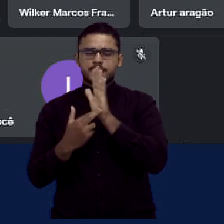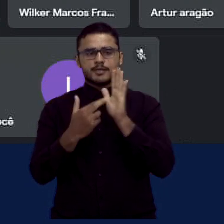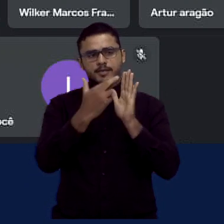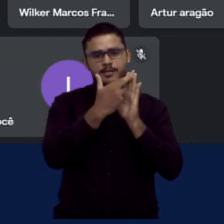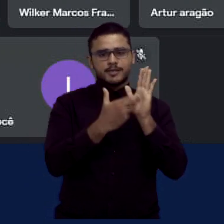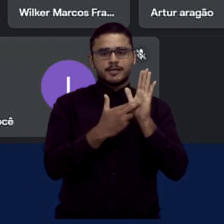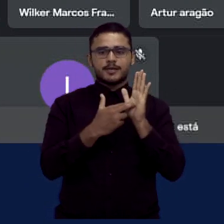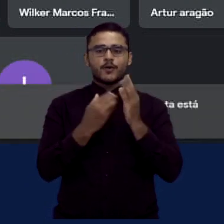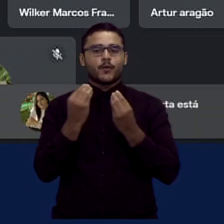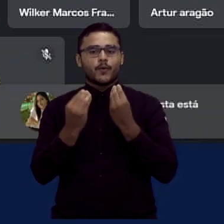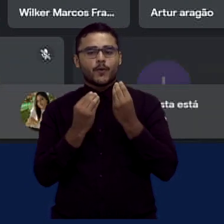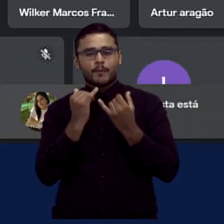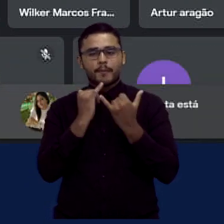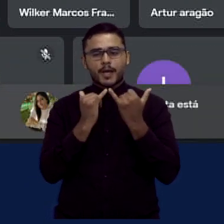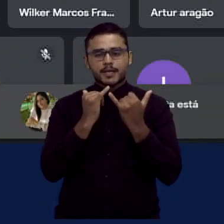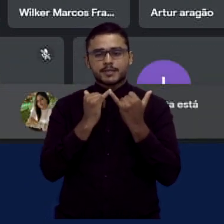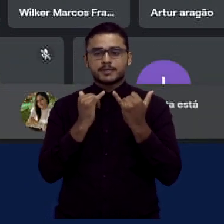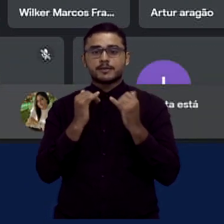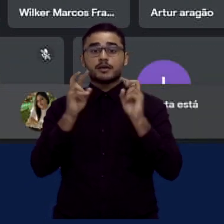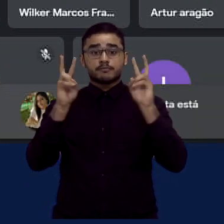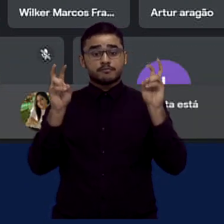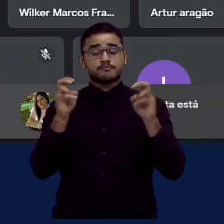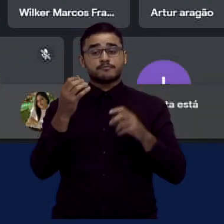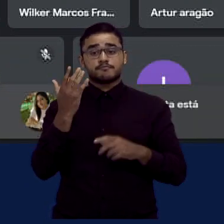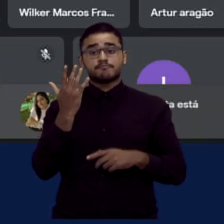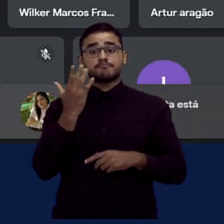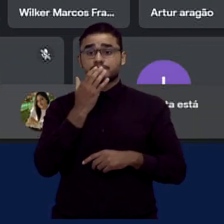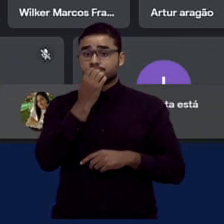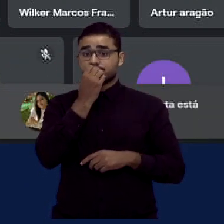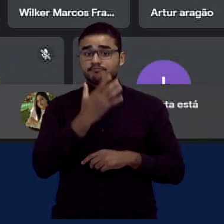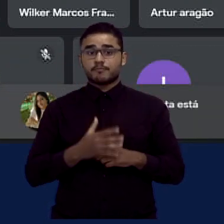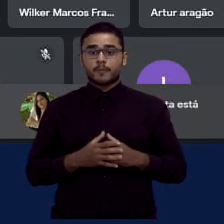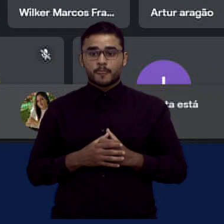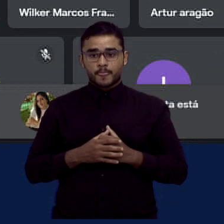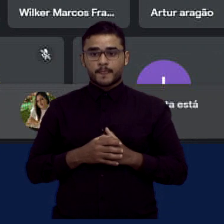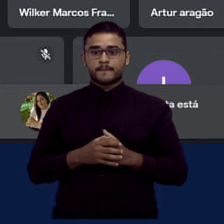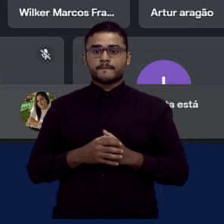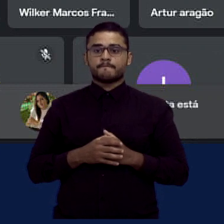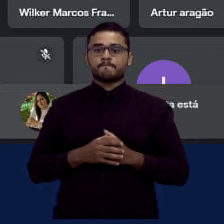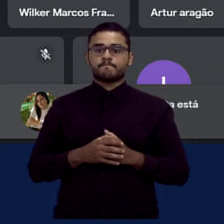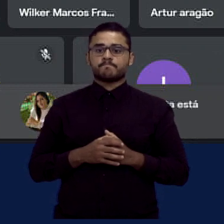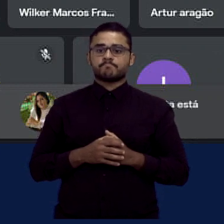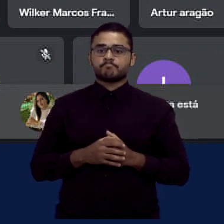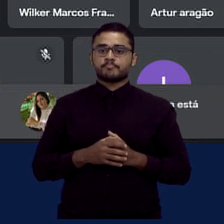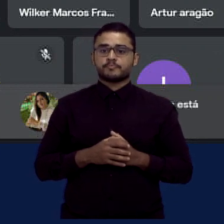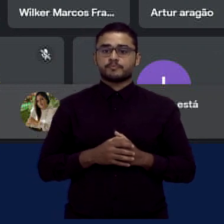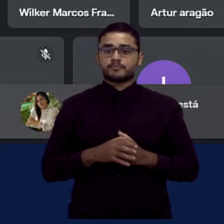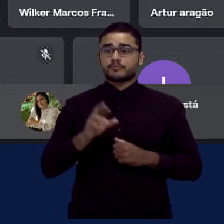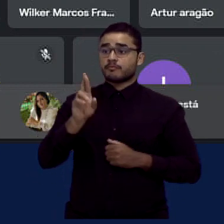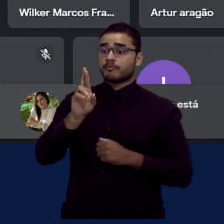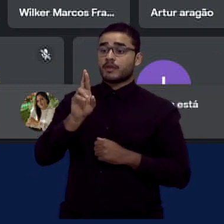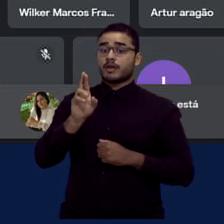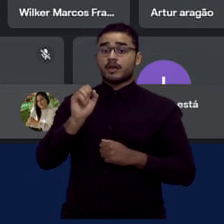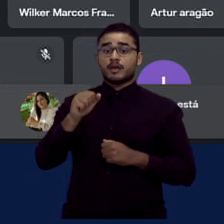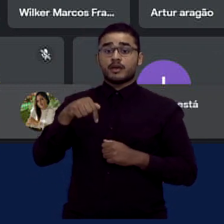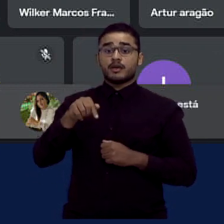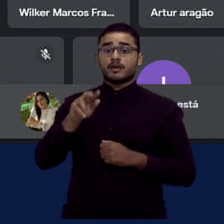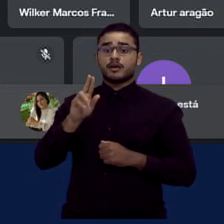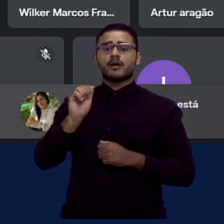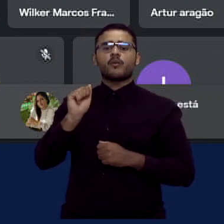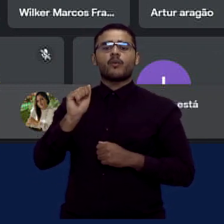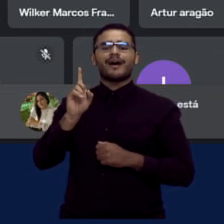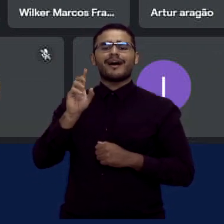Ramos. O Matheus Monteiro está perguntando, e requadro, Luiz, é comum usarem? É importante entender o que seja